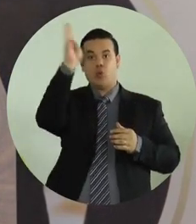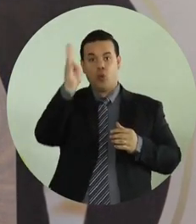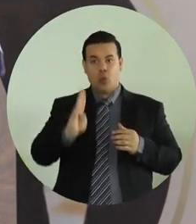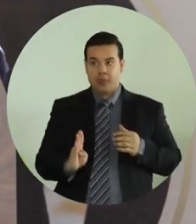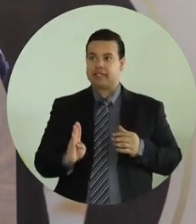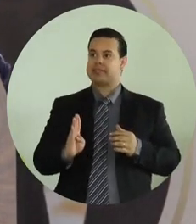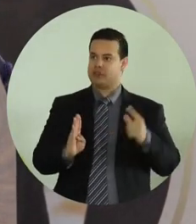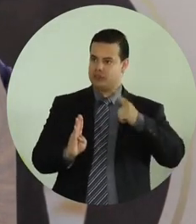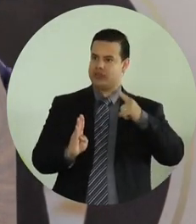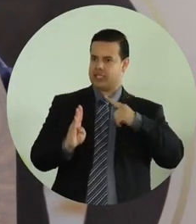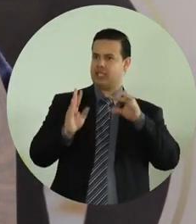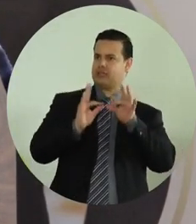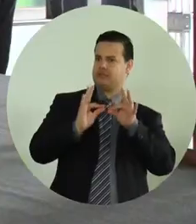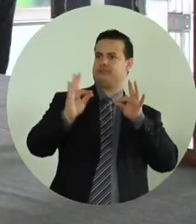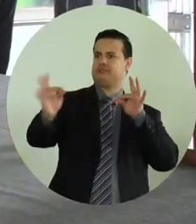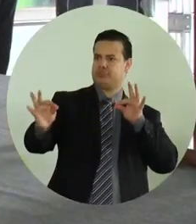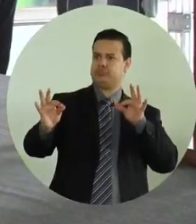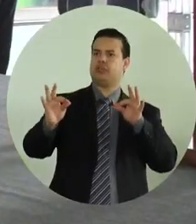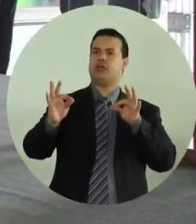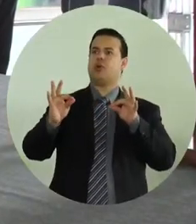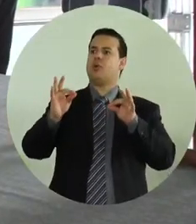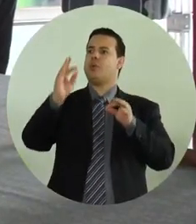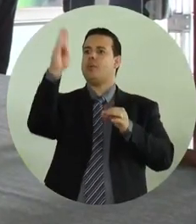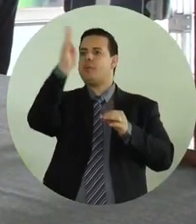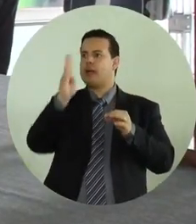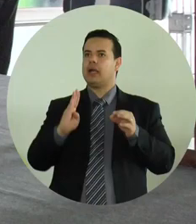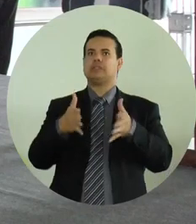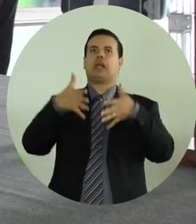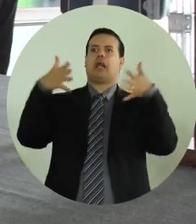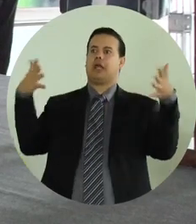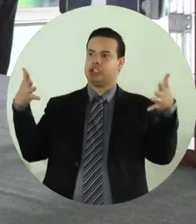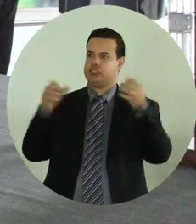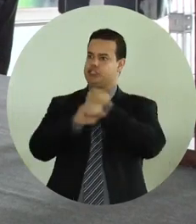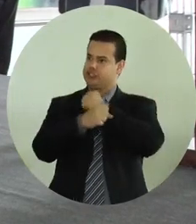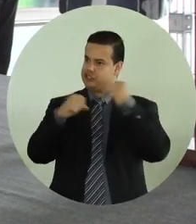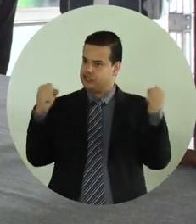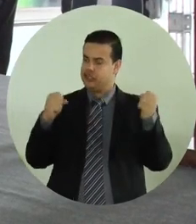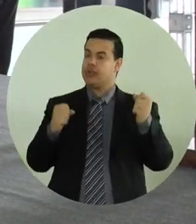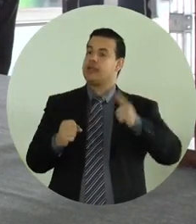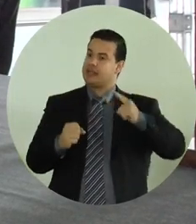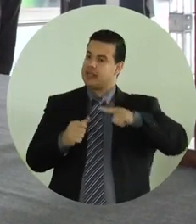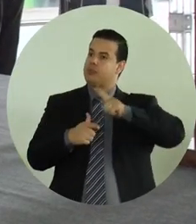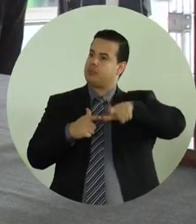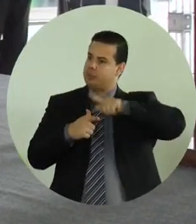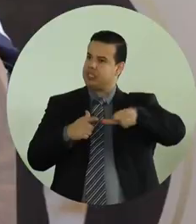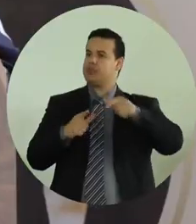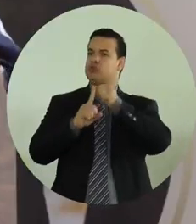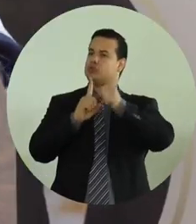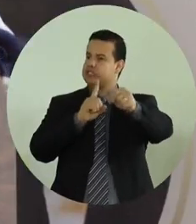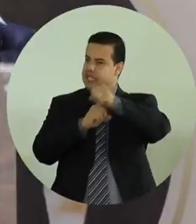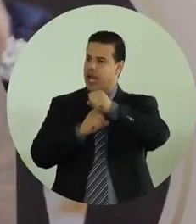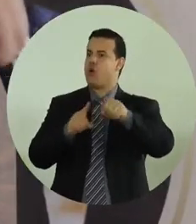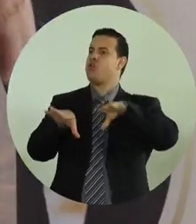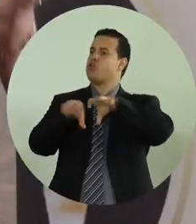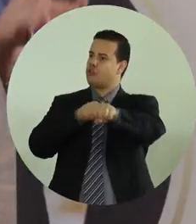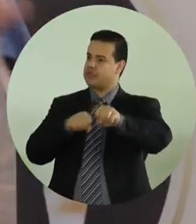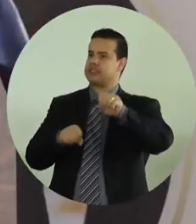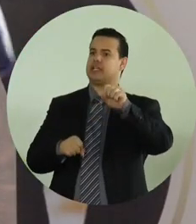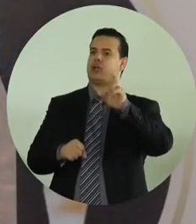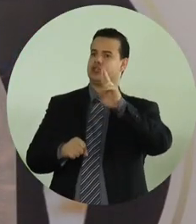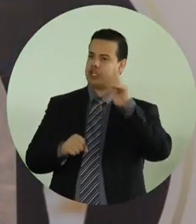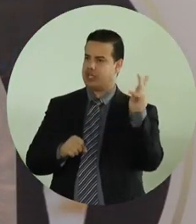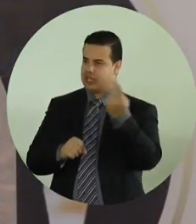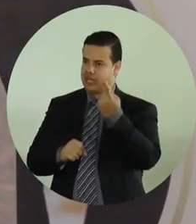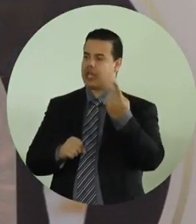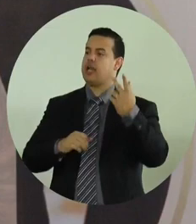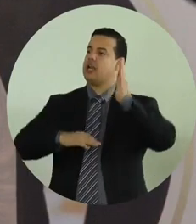dimensões continentais, com as suas questões cruciais de formação de recursos humanos, de pulverização da